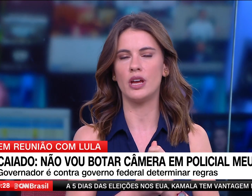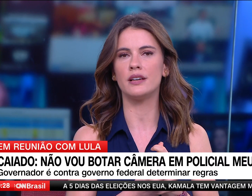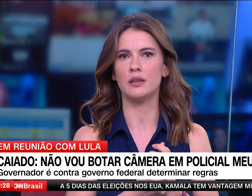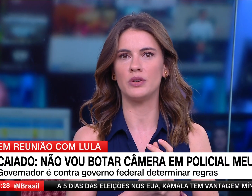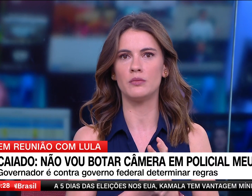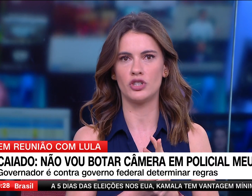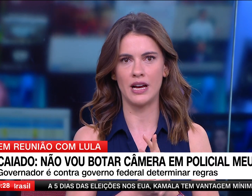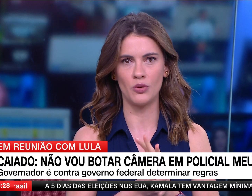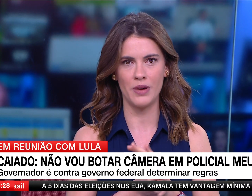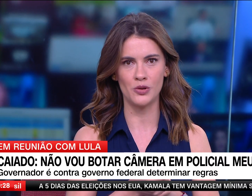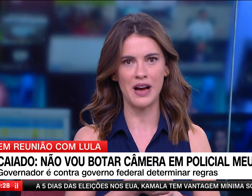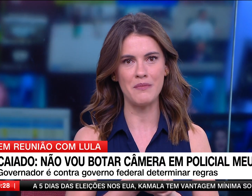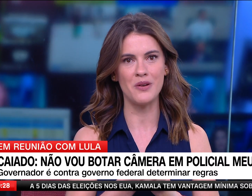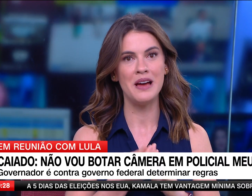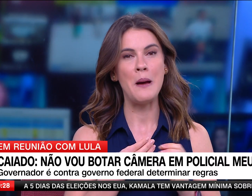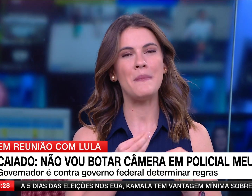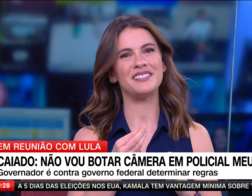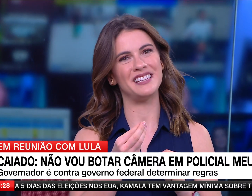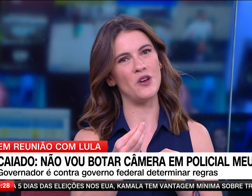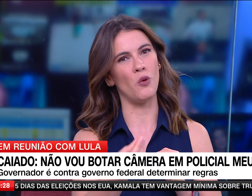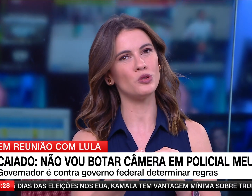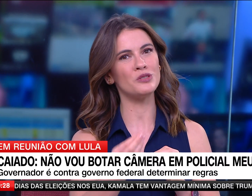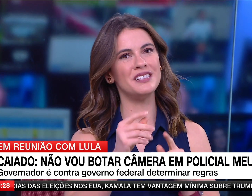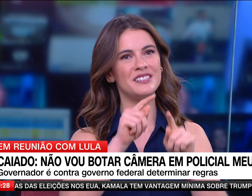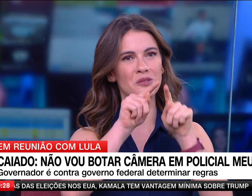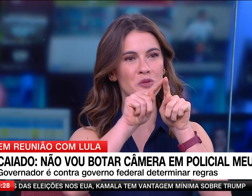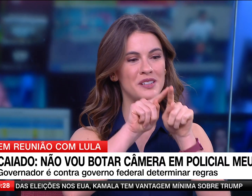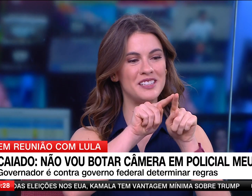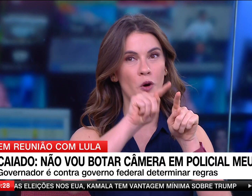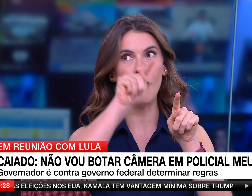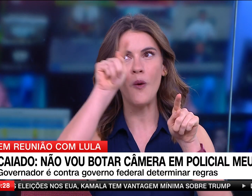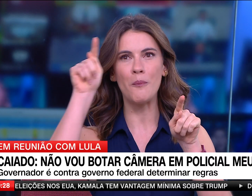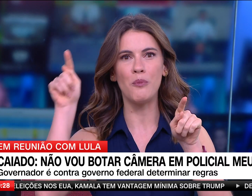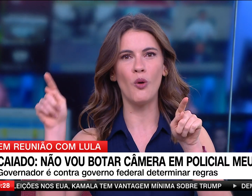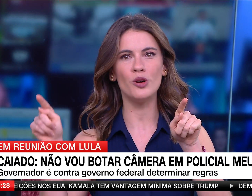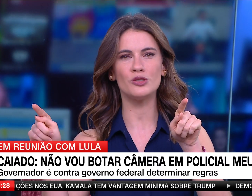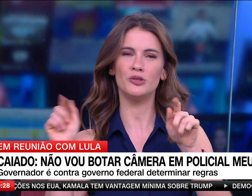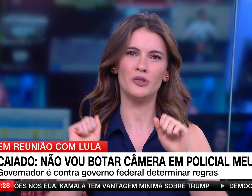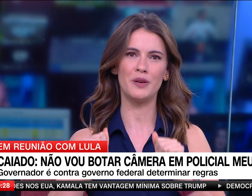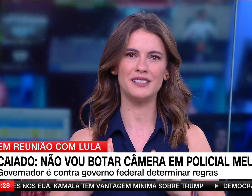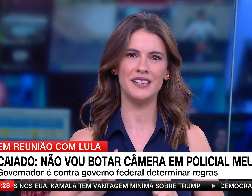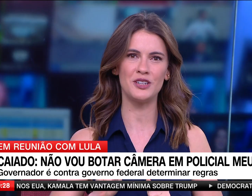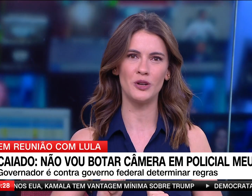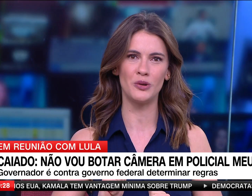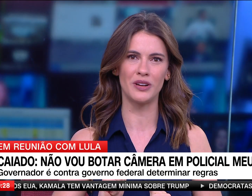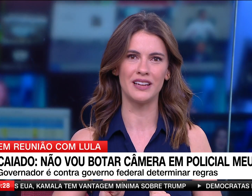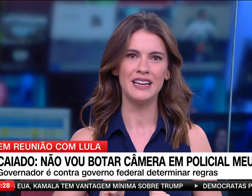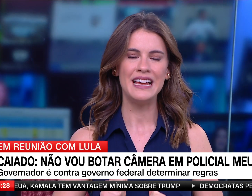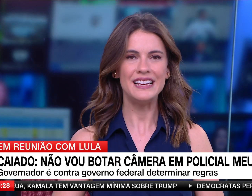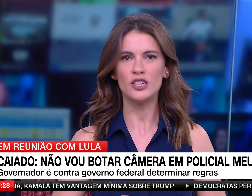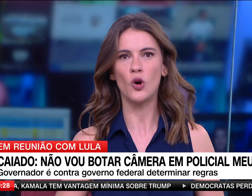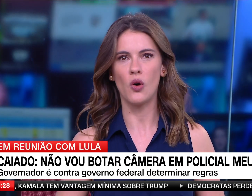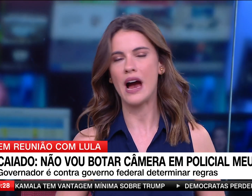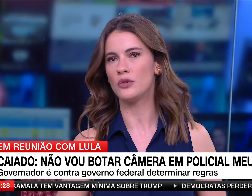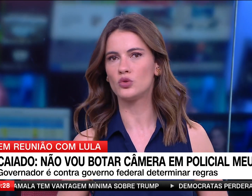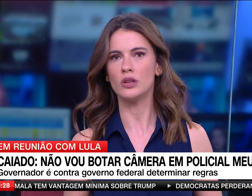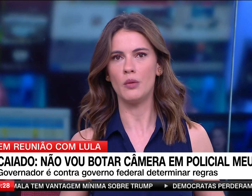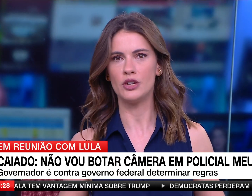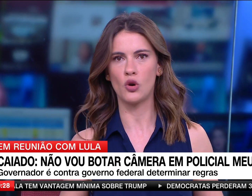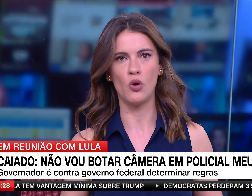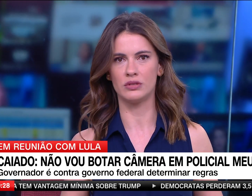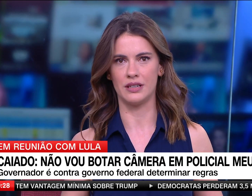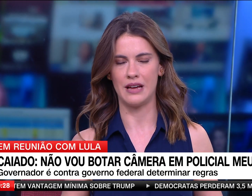aqui em convergência, podemos chegar no meio do caminho. Mas tem outros que são, tipo assim, o oposto do presidente Lula. E se